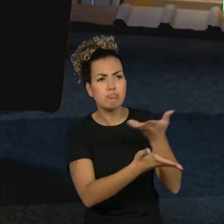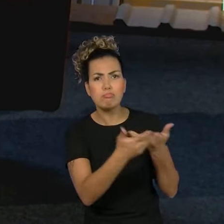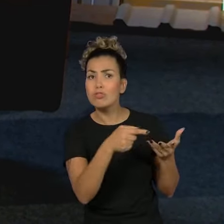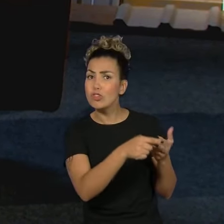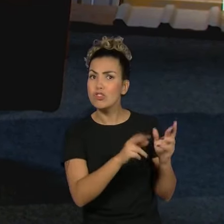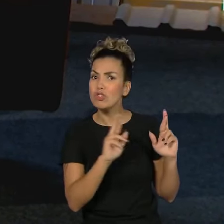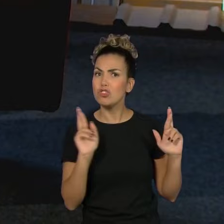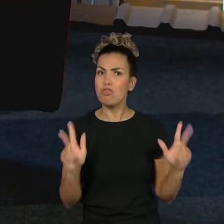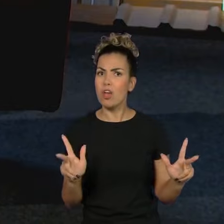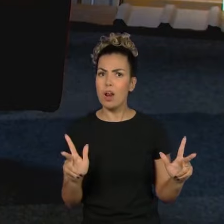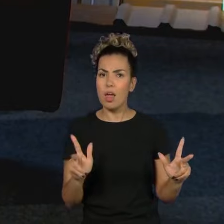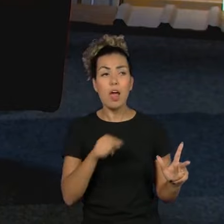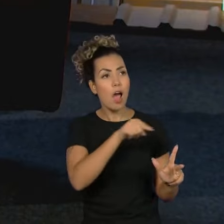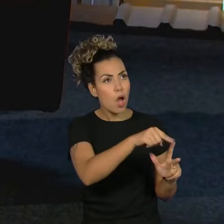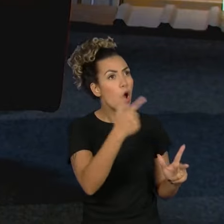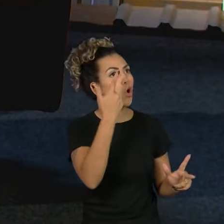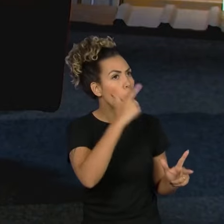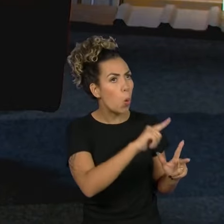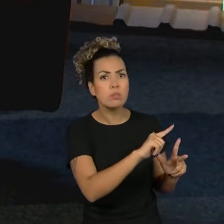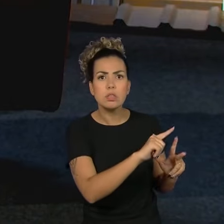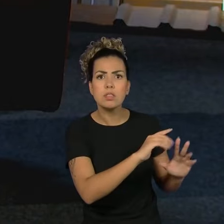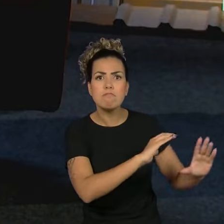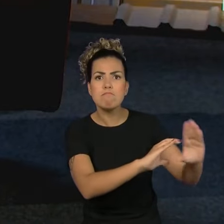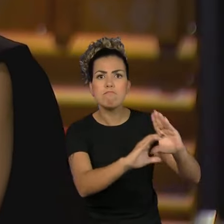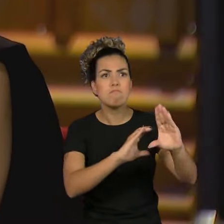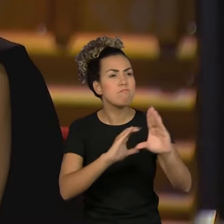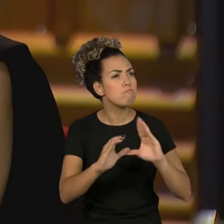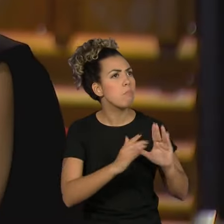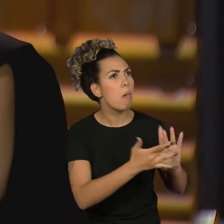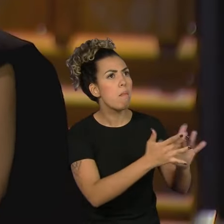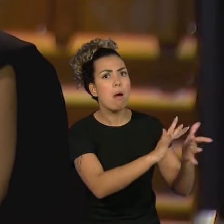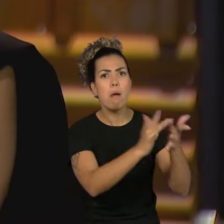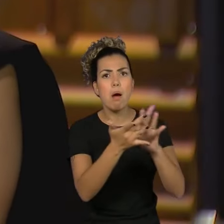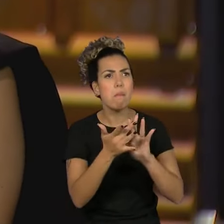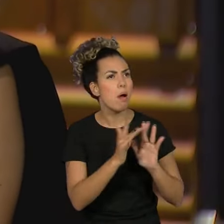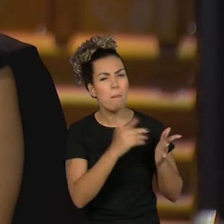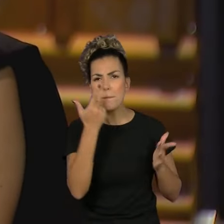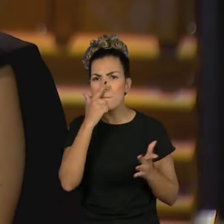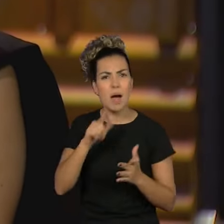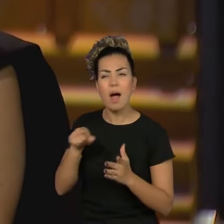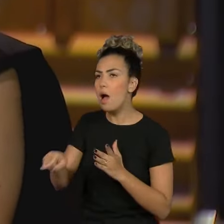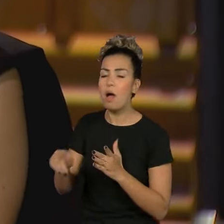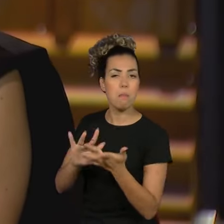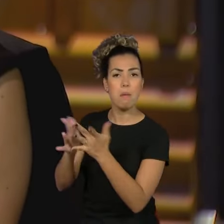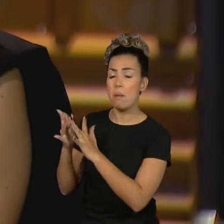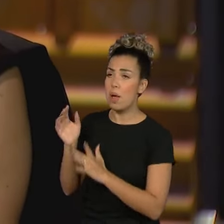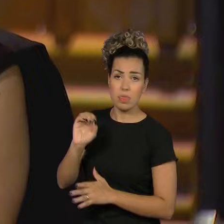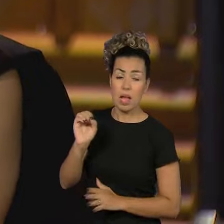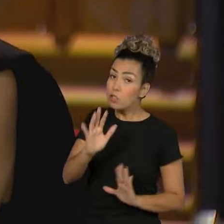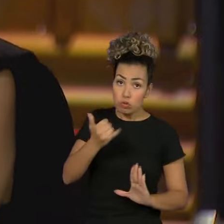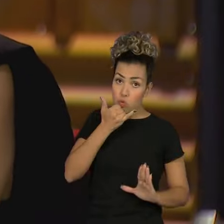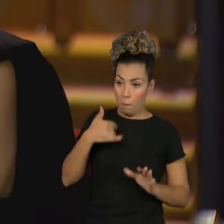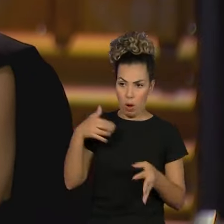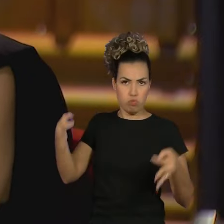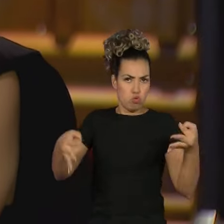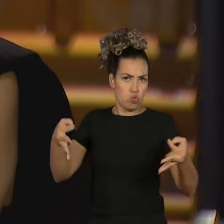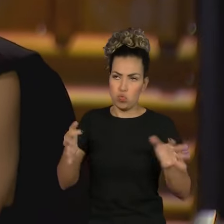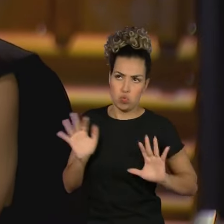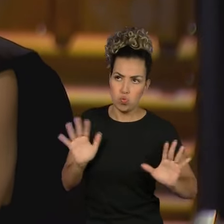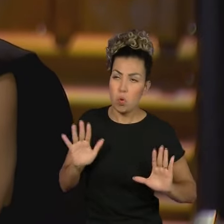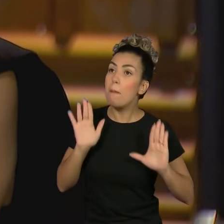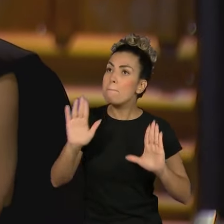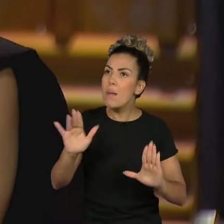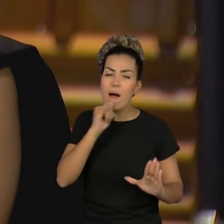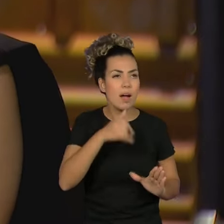comunicar com o se com a sua base mais ecia com mais eficiência e aqui eu não tô falando não tô fazendo um julgamento negativo de valor de maneira nenhuma sem ser